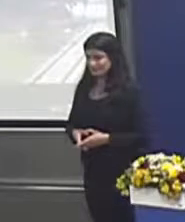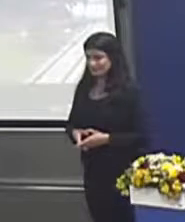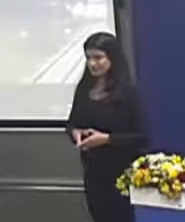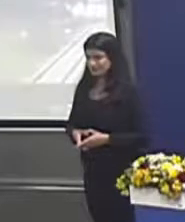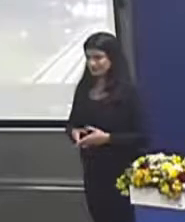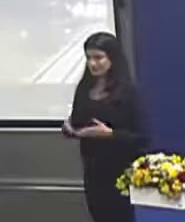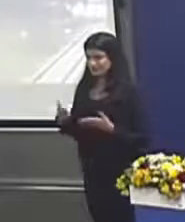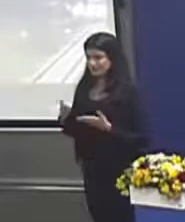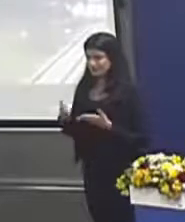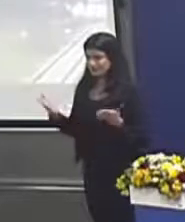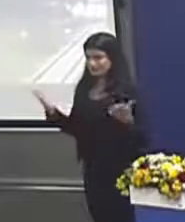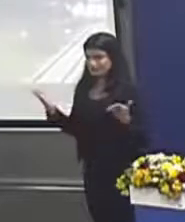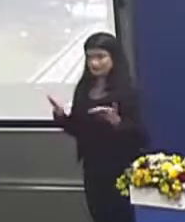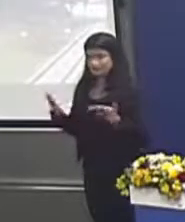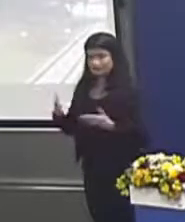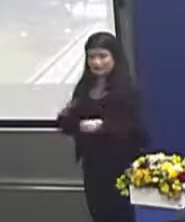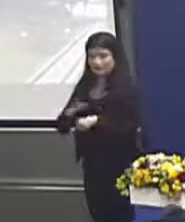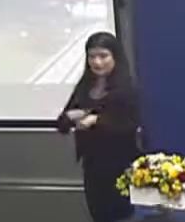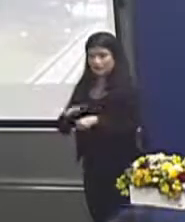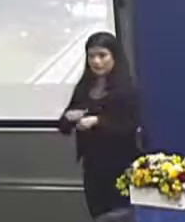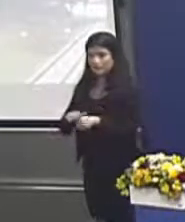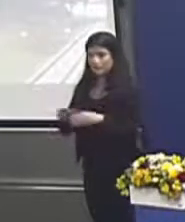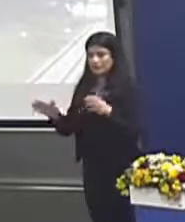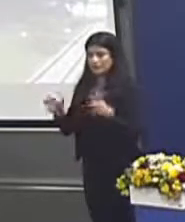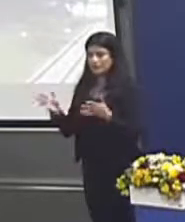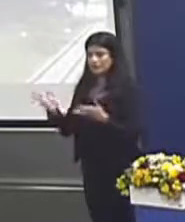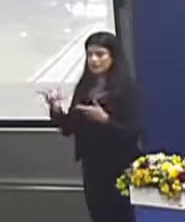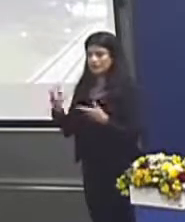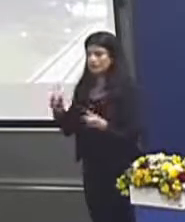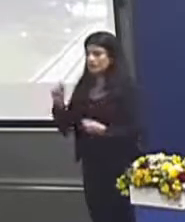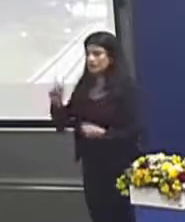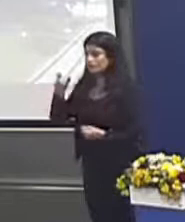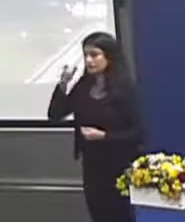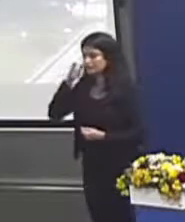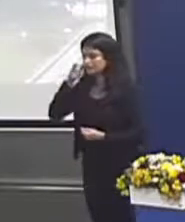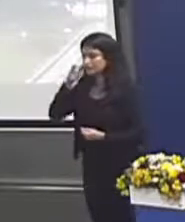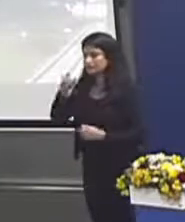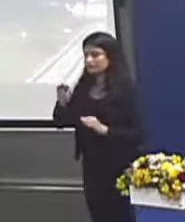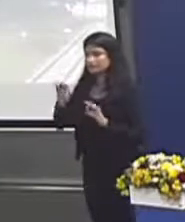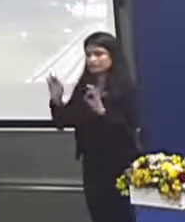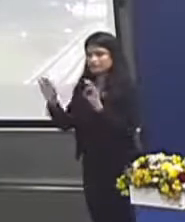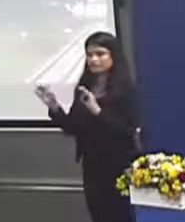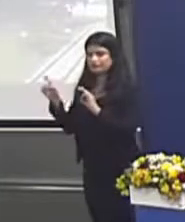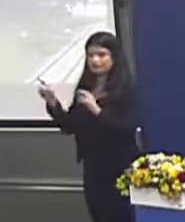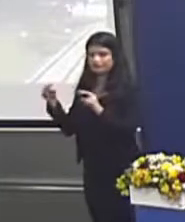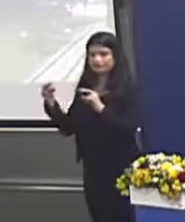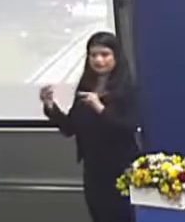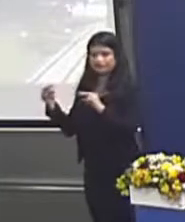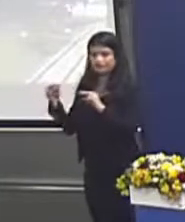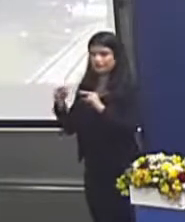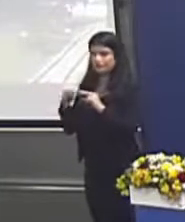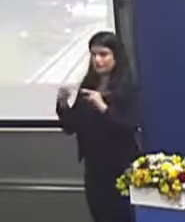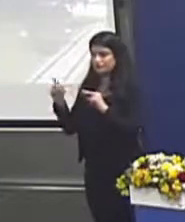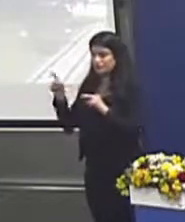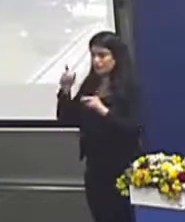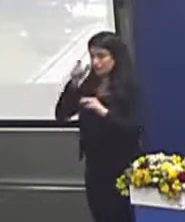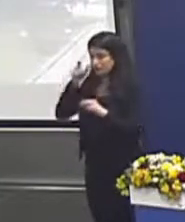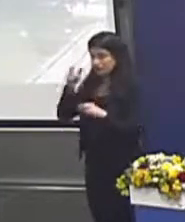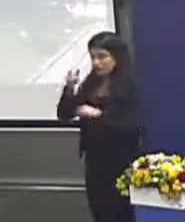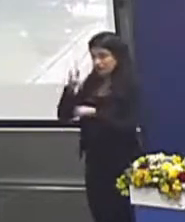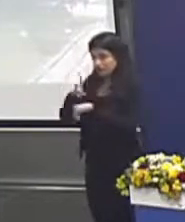Senhoras e senhores, neste instante convidamos para assistirem os vídeos das feminagiadas psicólogas Maria Lúcia